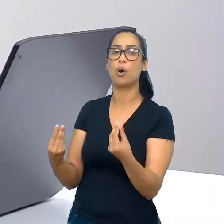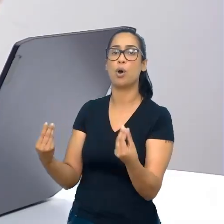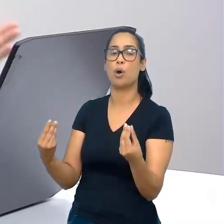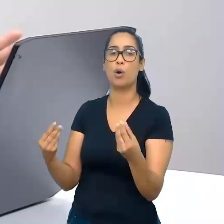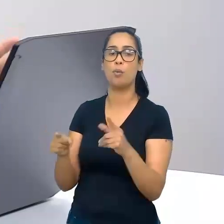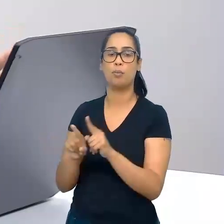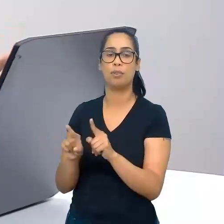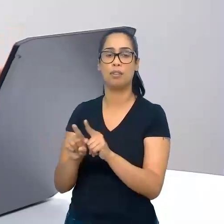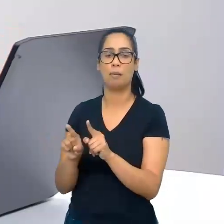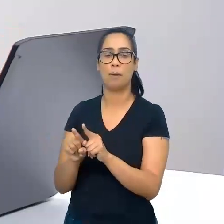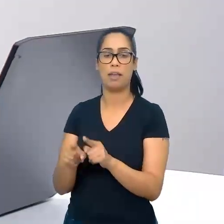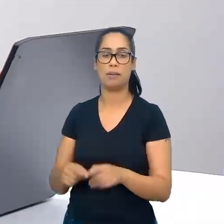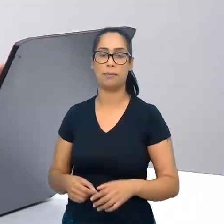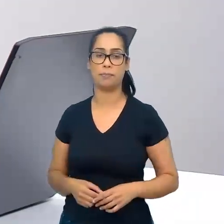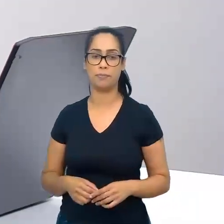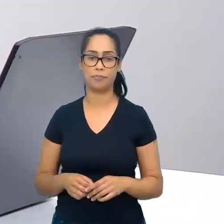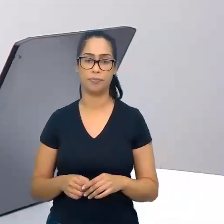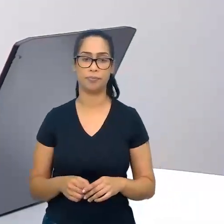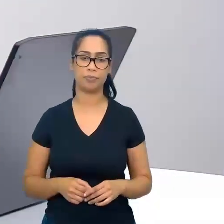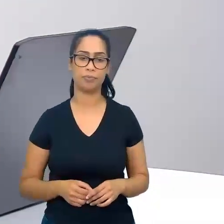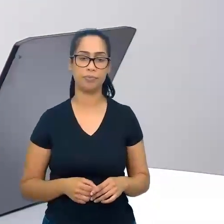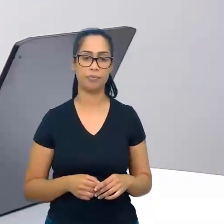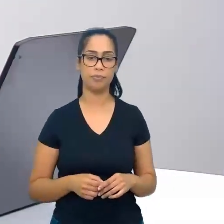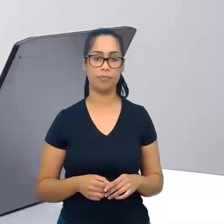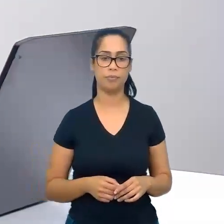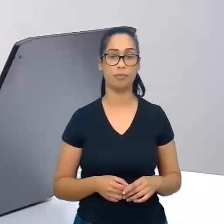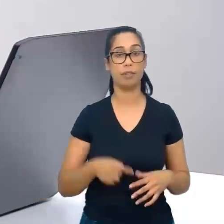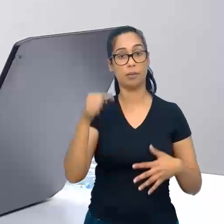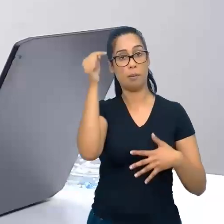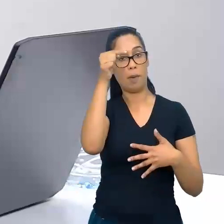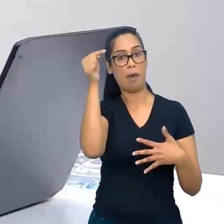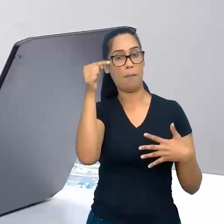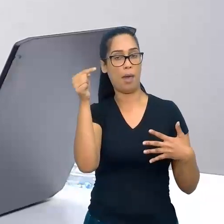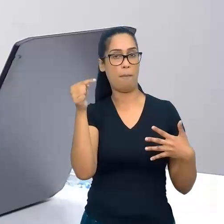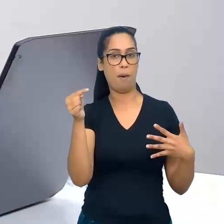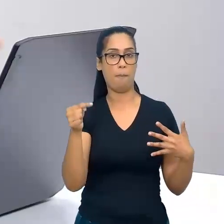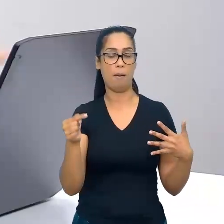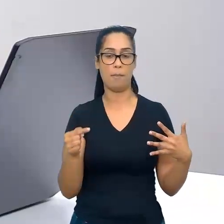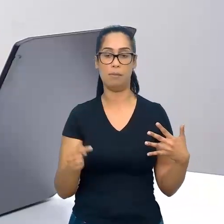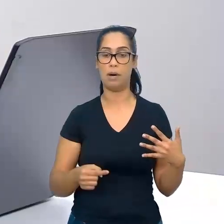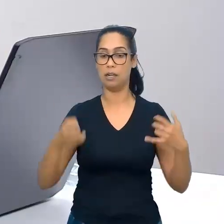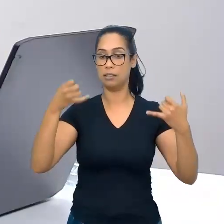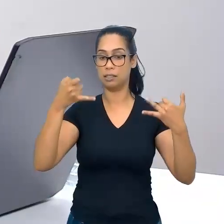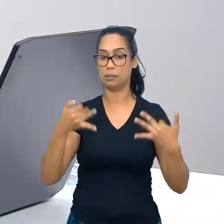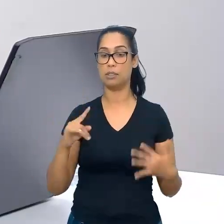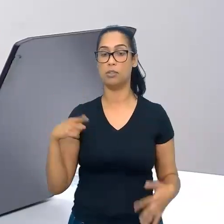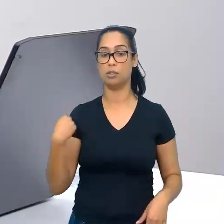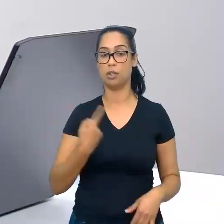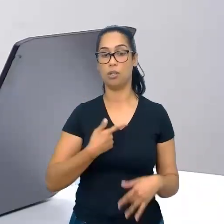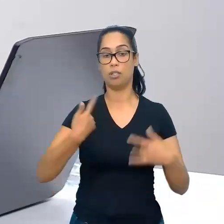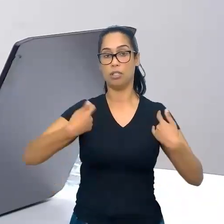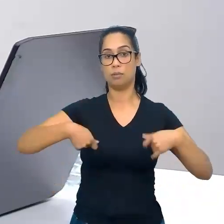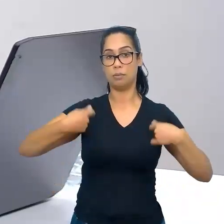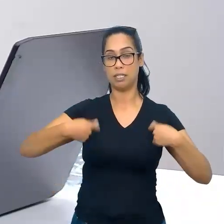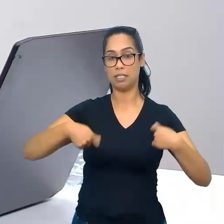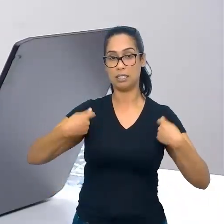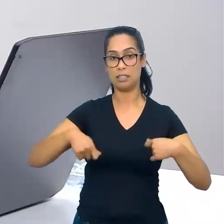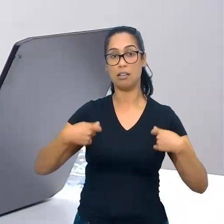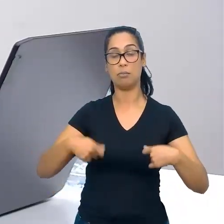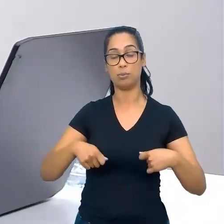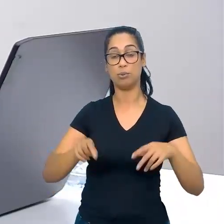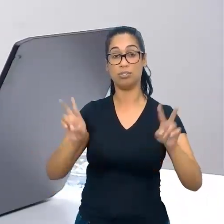considerar como parte assim dessa da importância da reflexão sobre coerência sistêmica